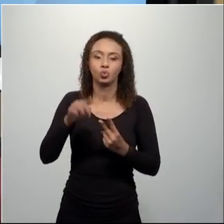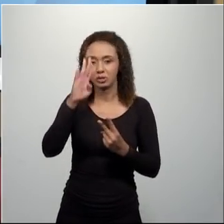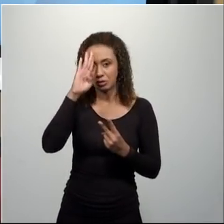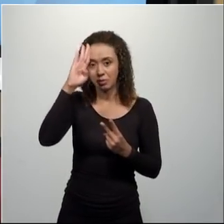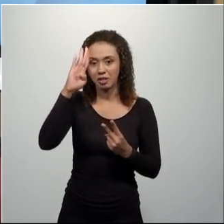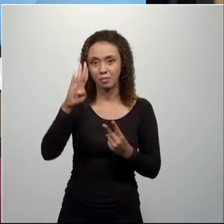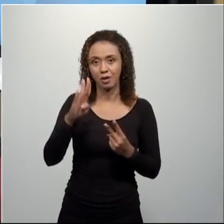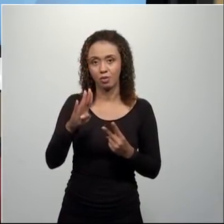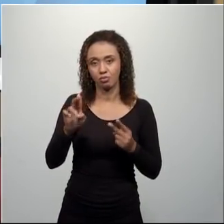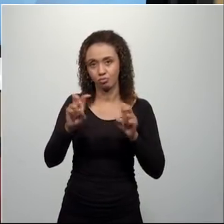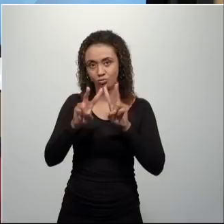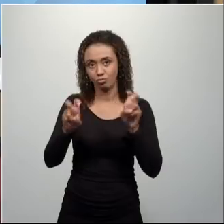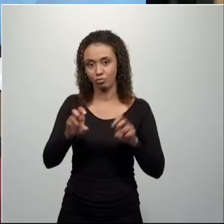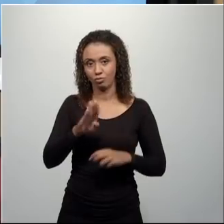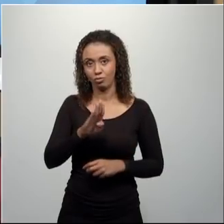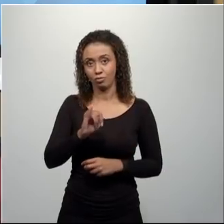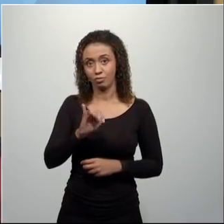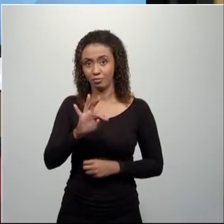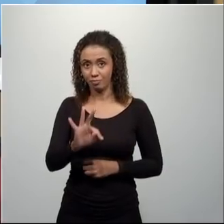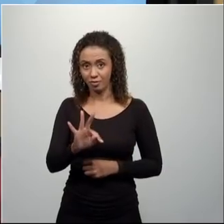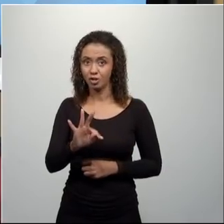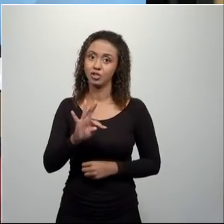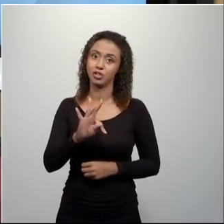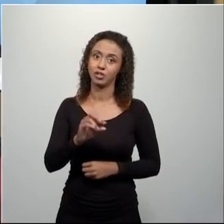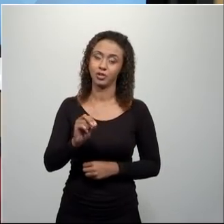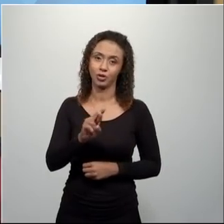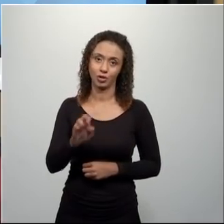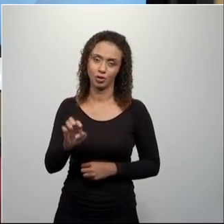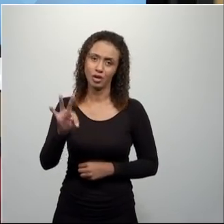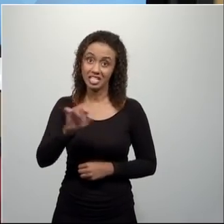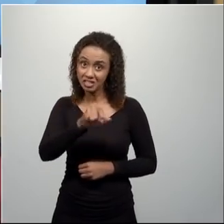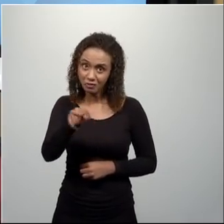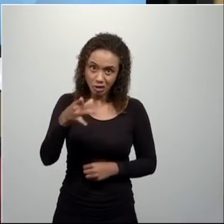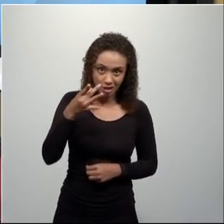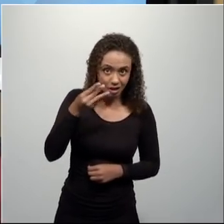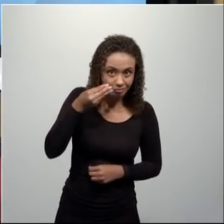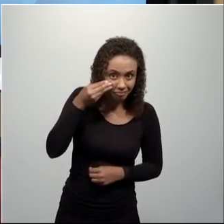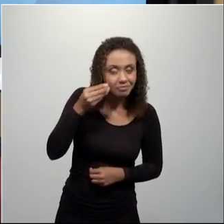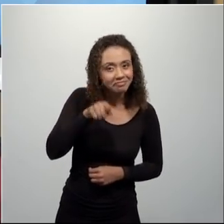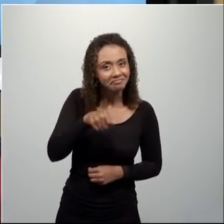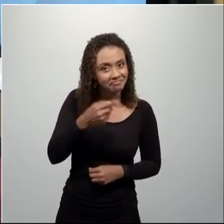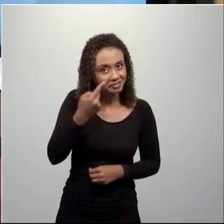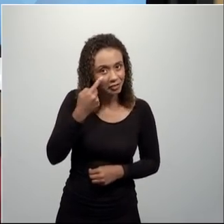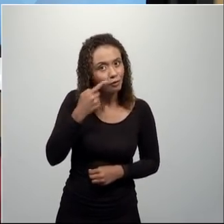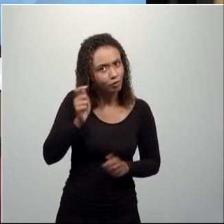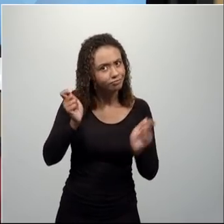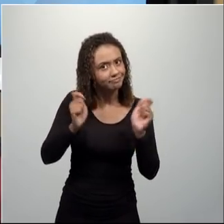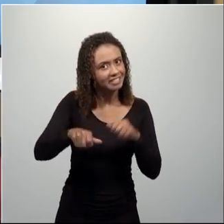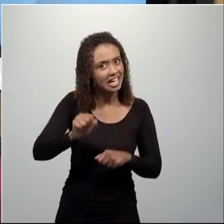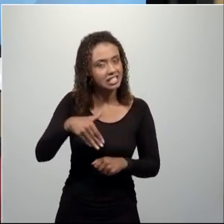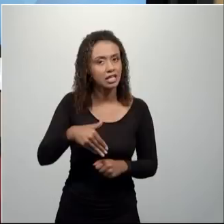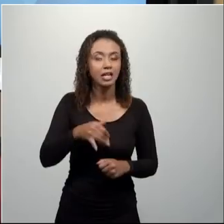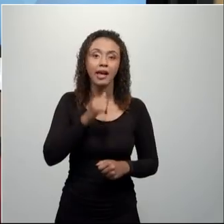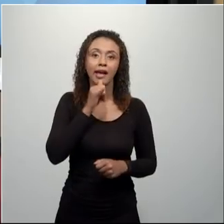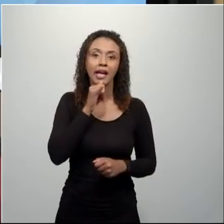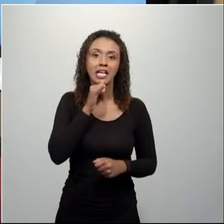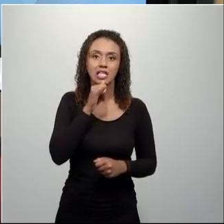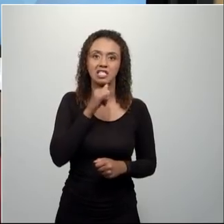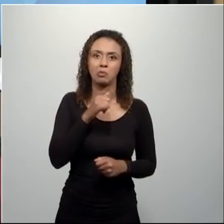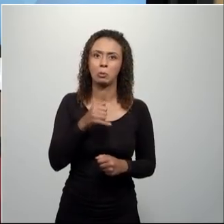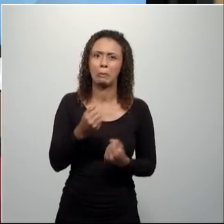funcionam bem em quem fez a parte experimental deve ter visto que dá pra fazer o download de arquivos grandes o caso o sistema operacional